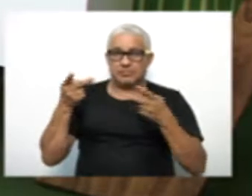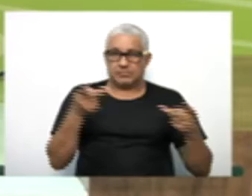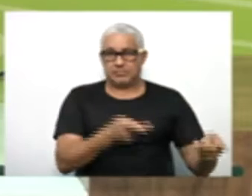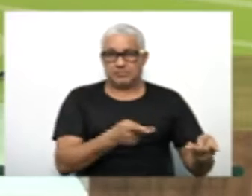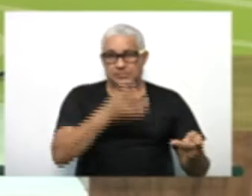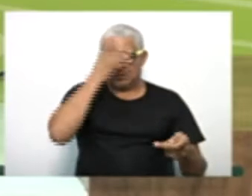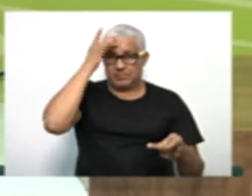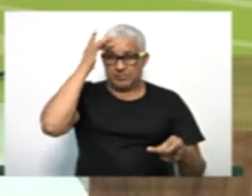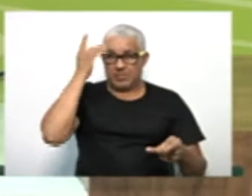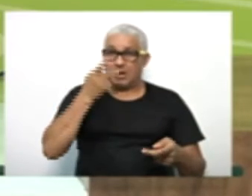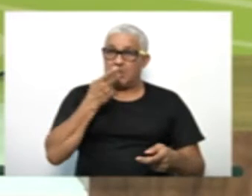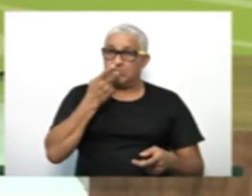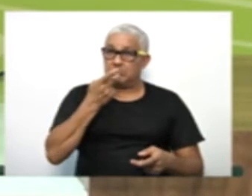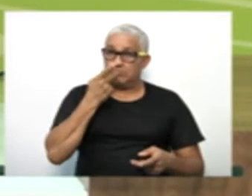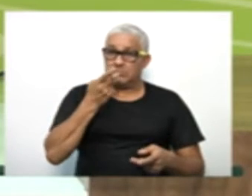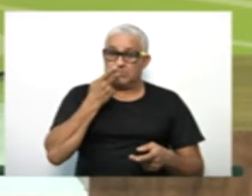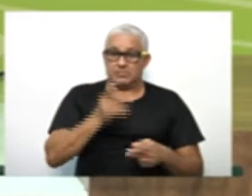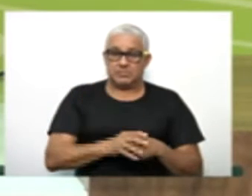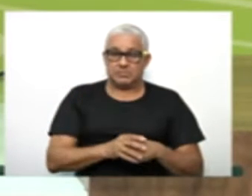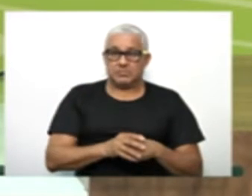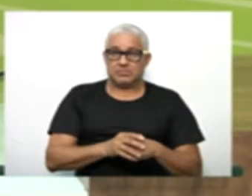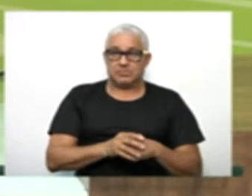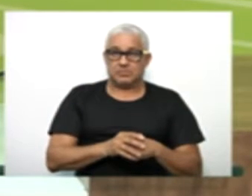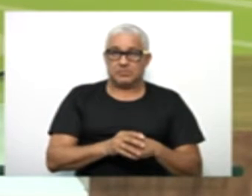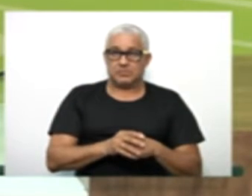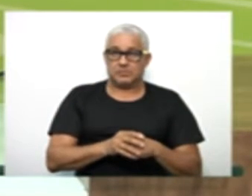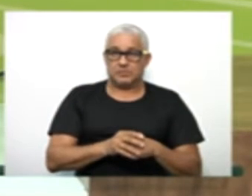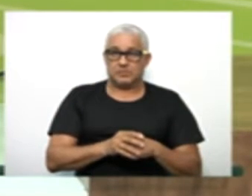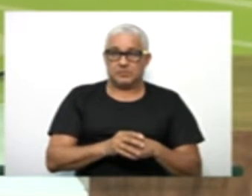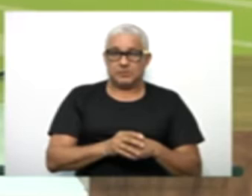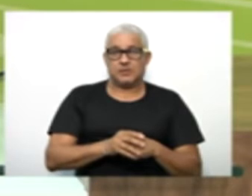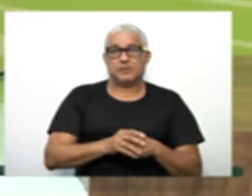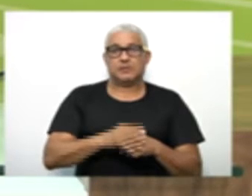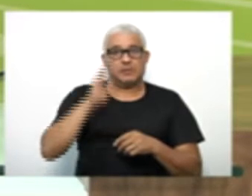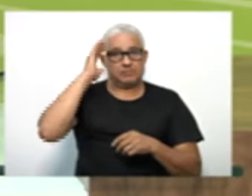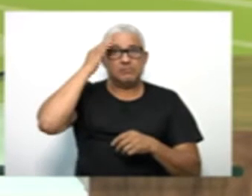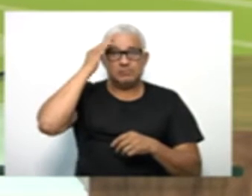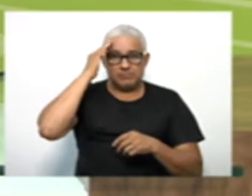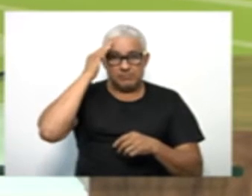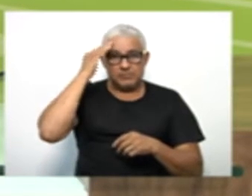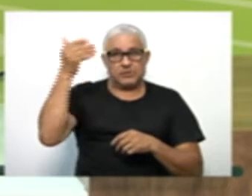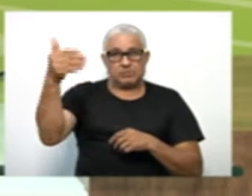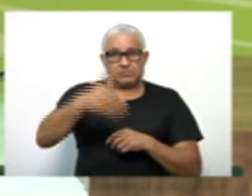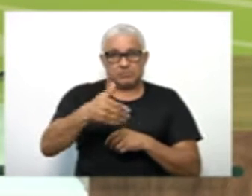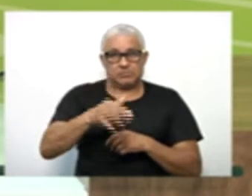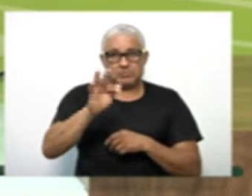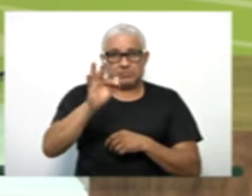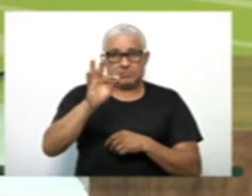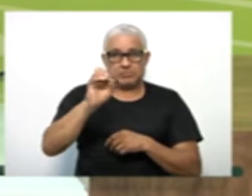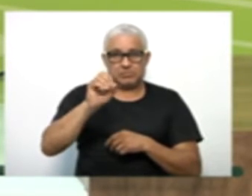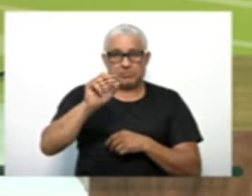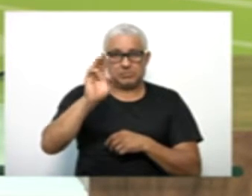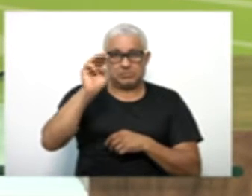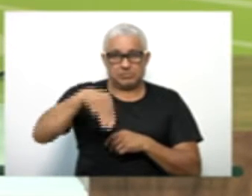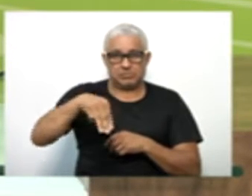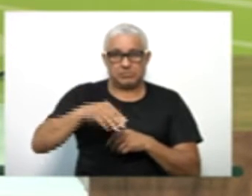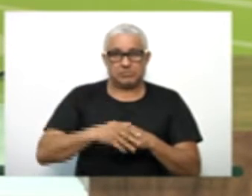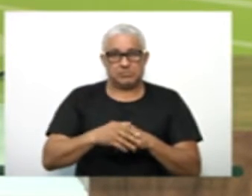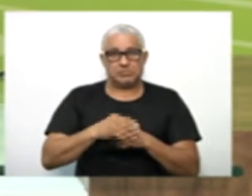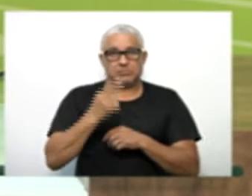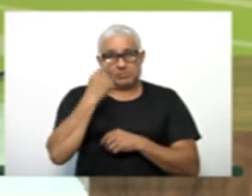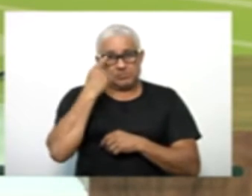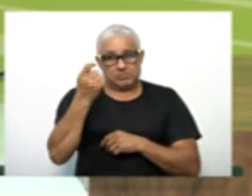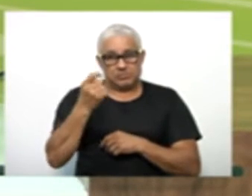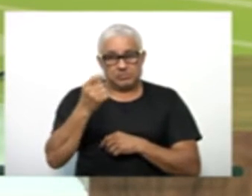dizendo que captaram bem as mensagens, a participação no fórum foi bem interessante.